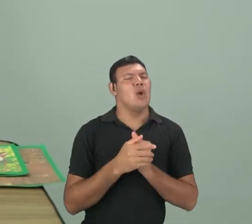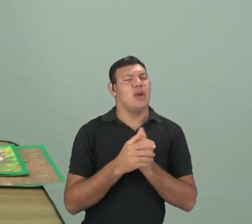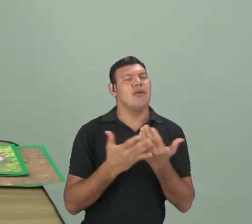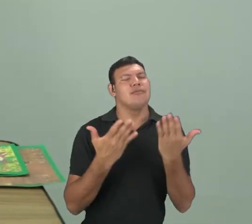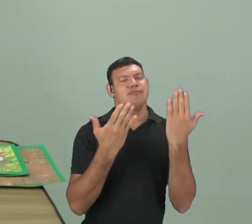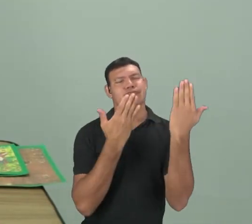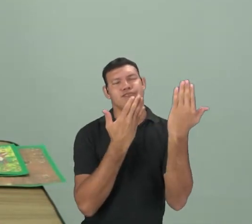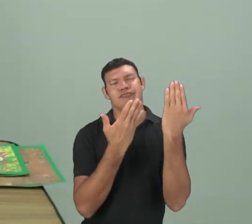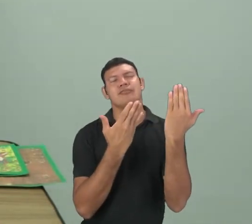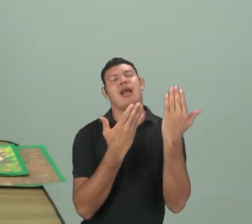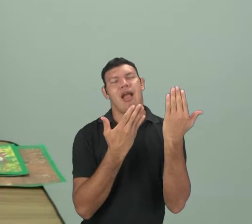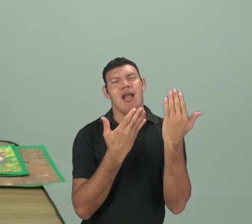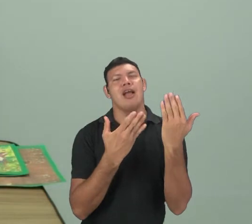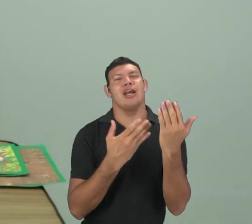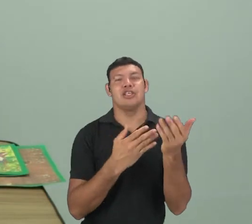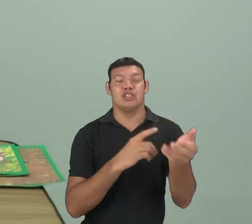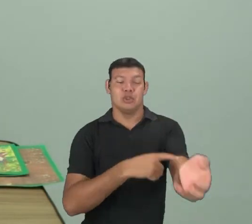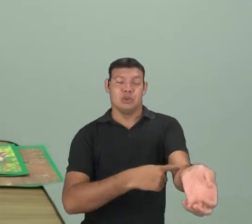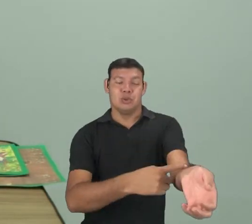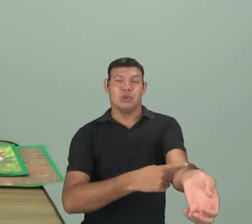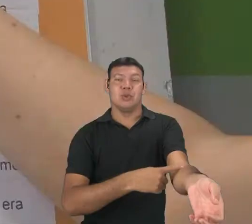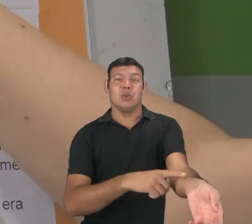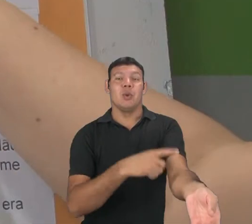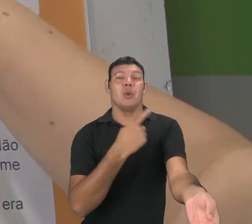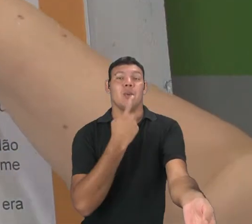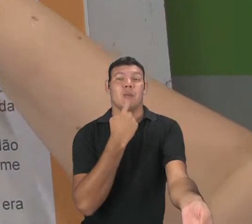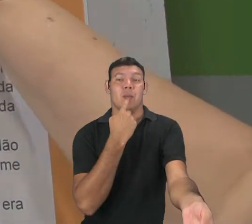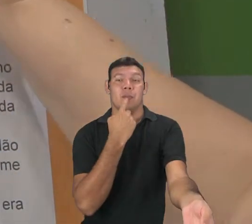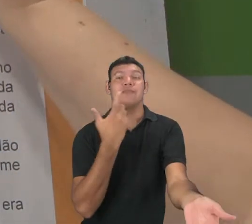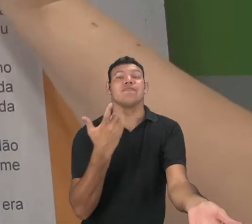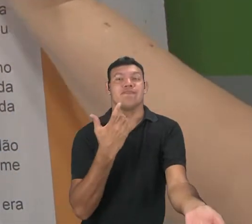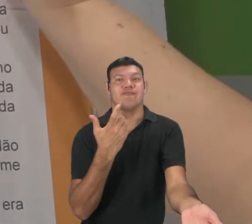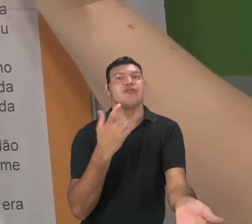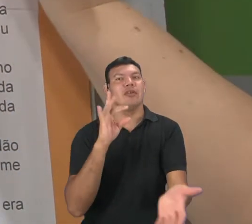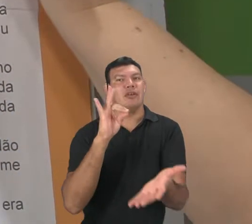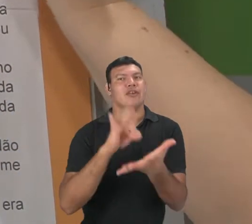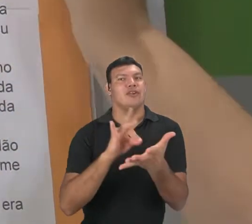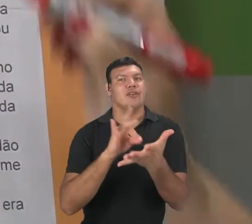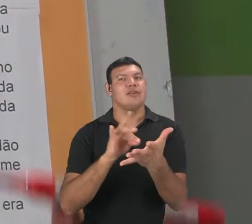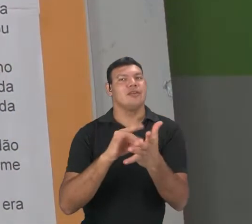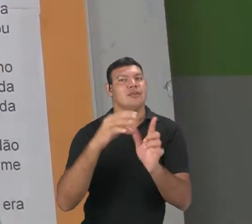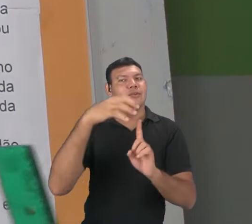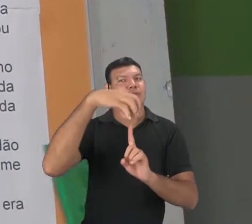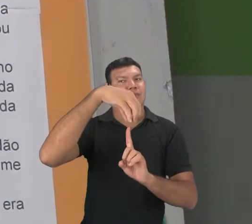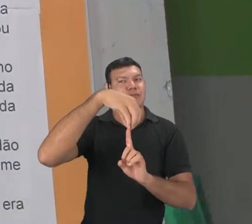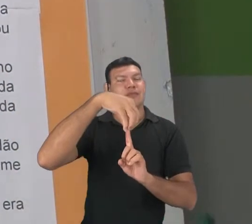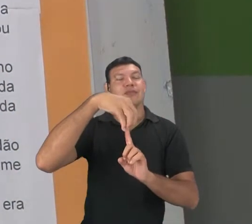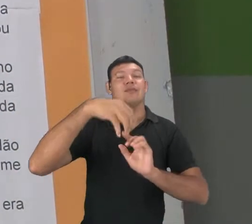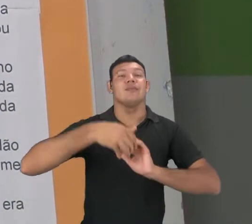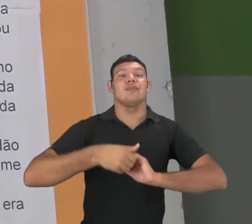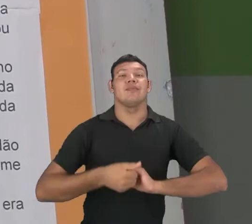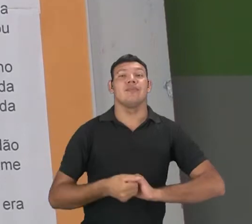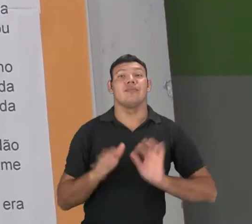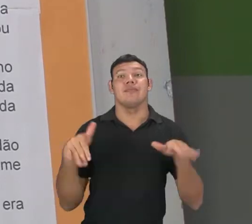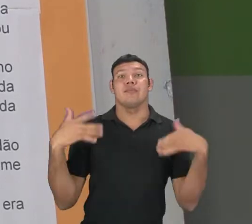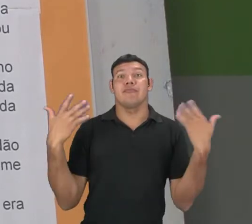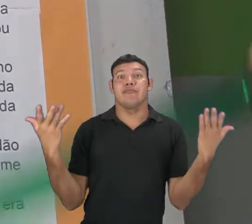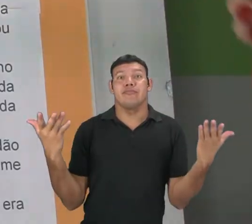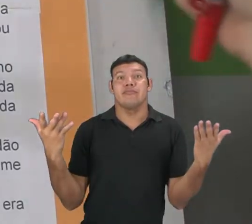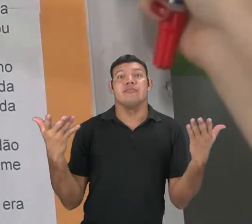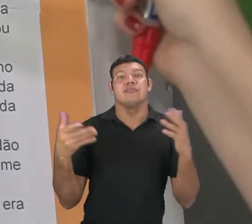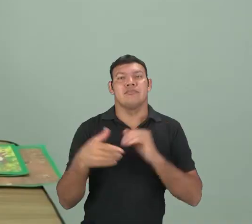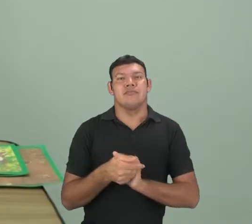era de sangue real, né? Que soubesse que era realmente de sangue real. Então,